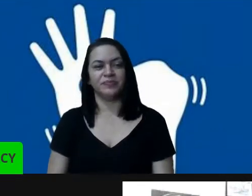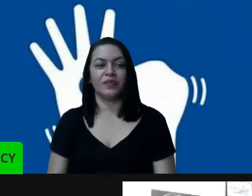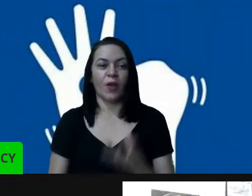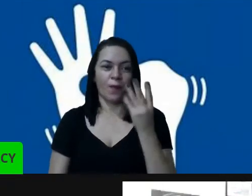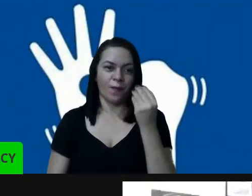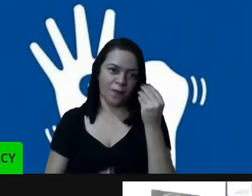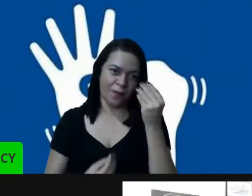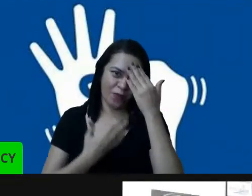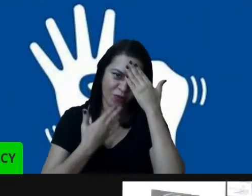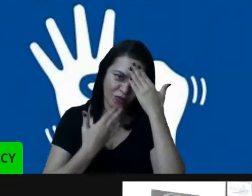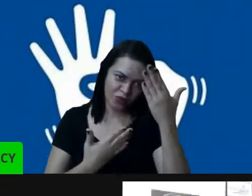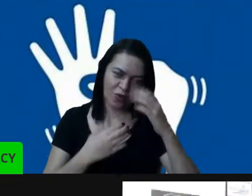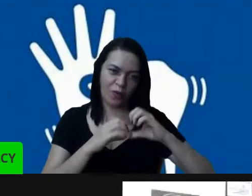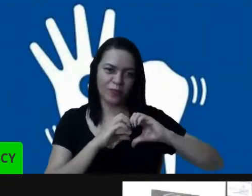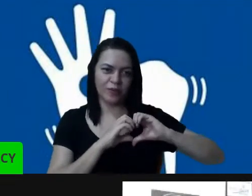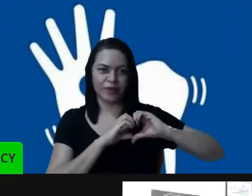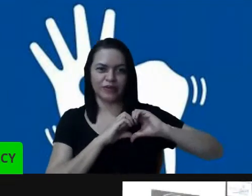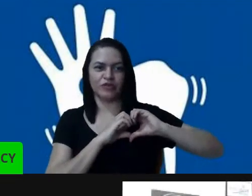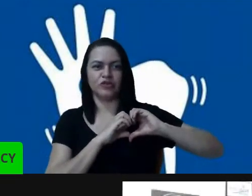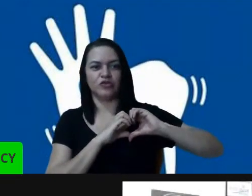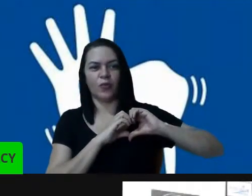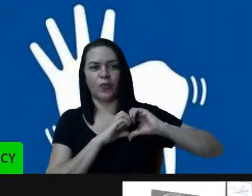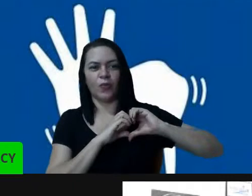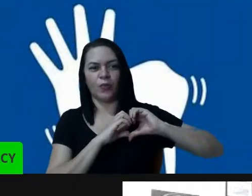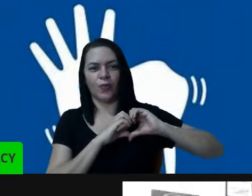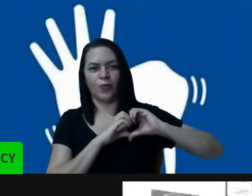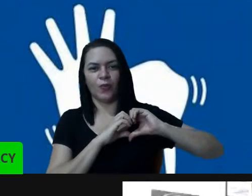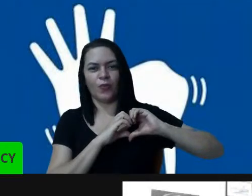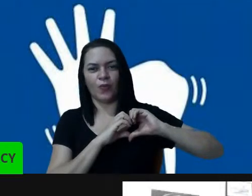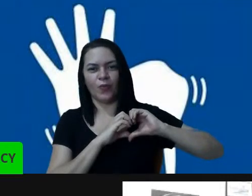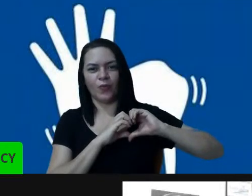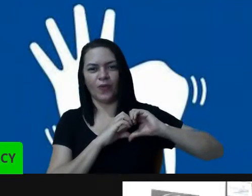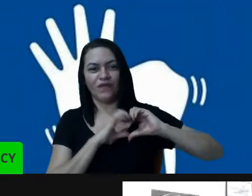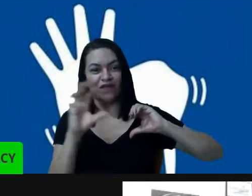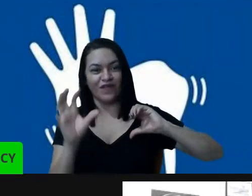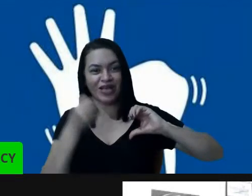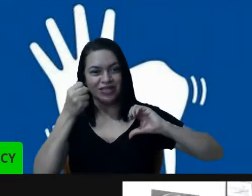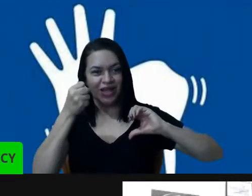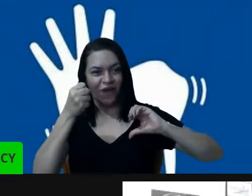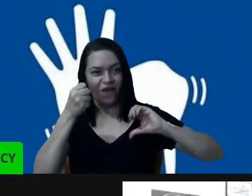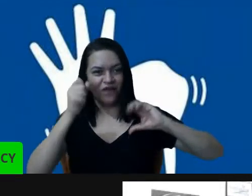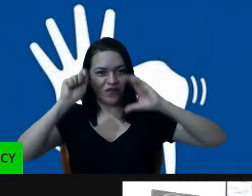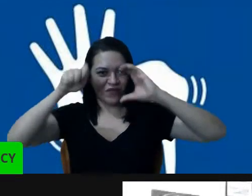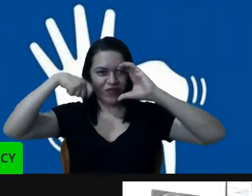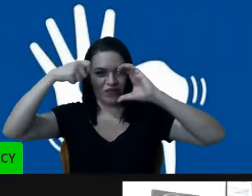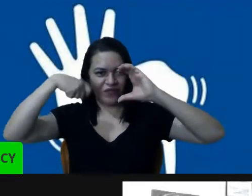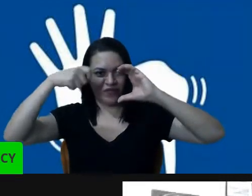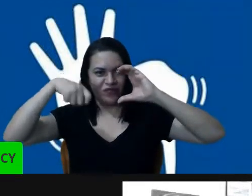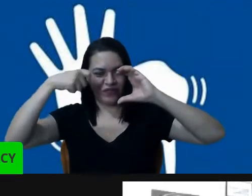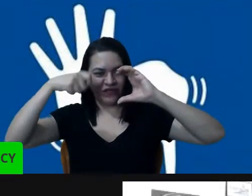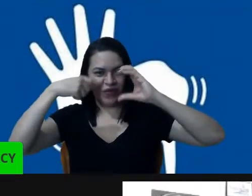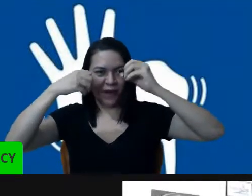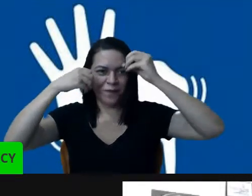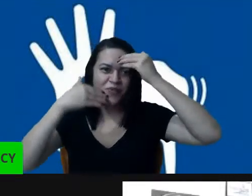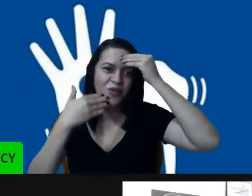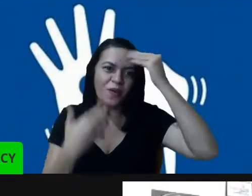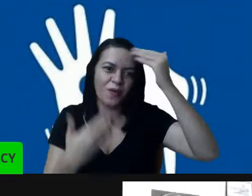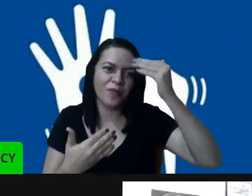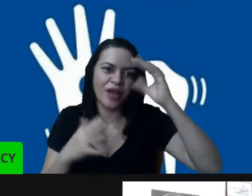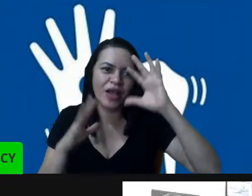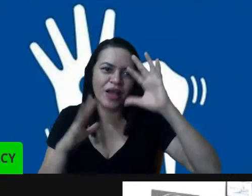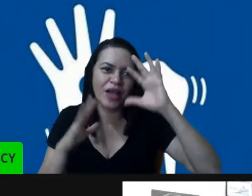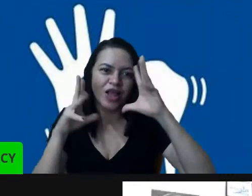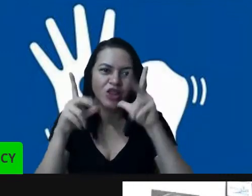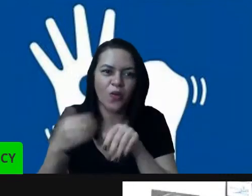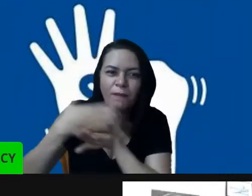de coração. E vai ficar salvo aqui no canal do YouTube. Muito obrigado a todas as pessoas que